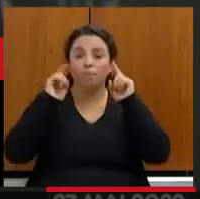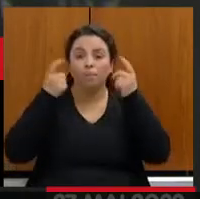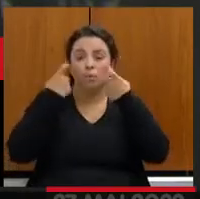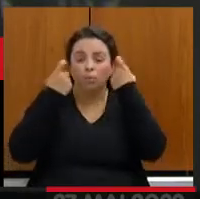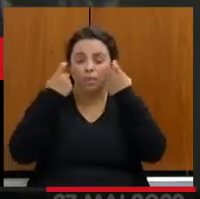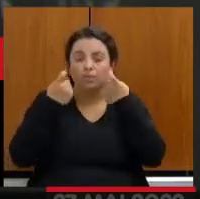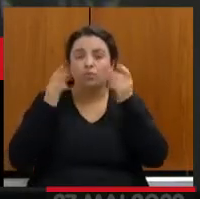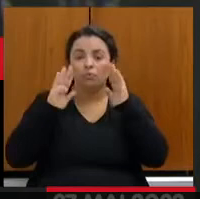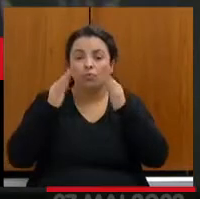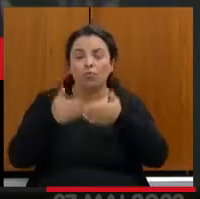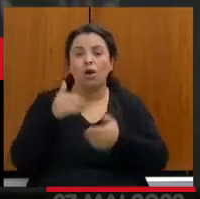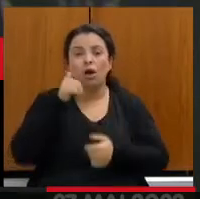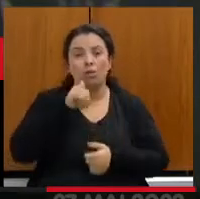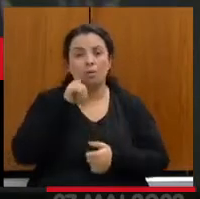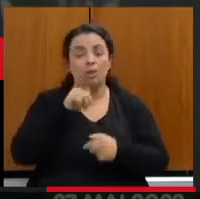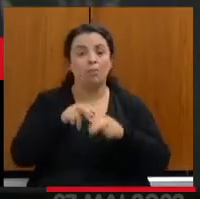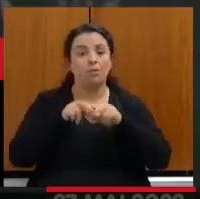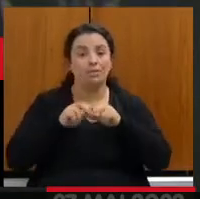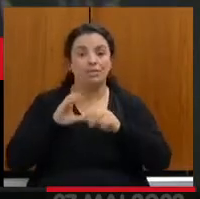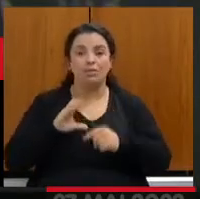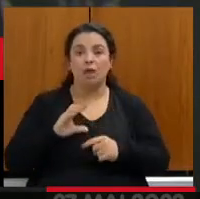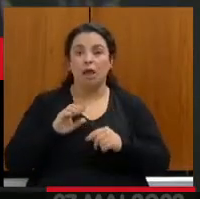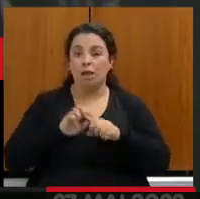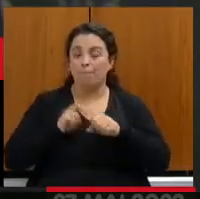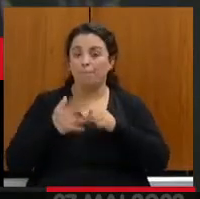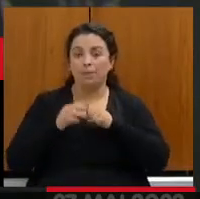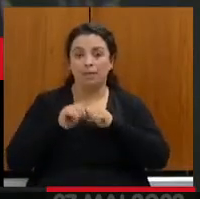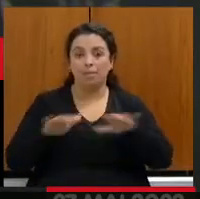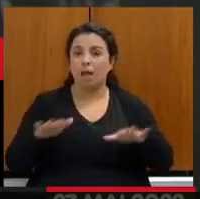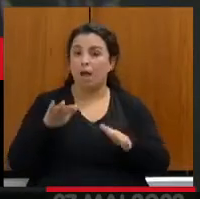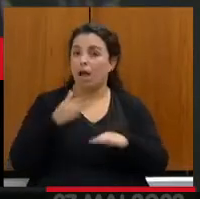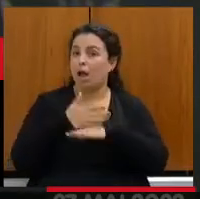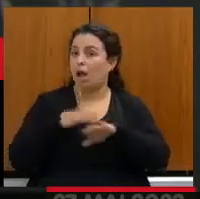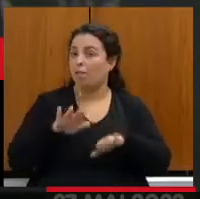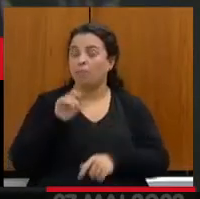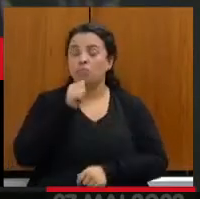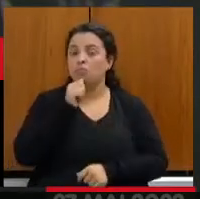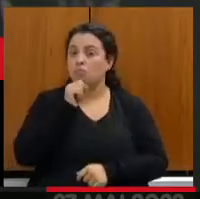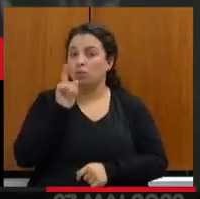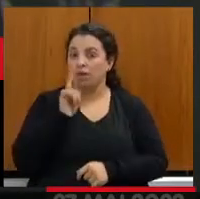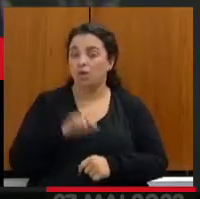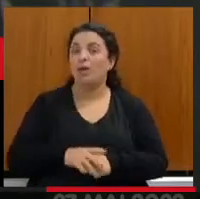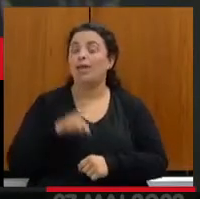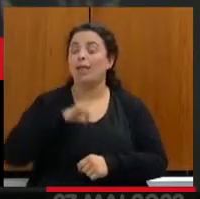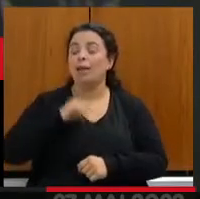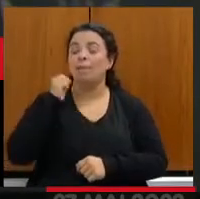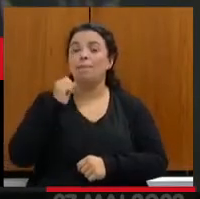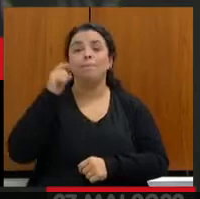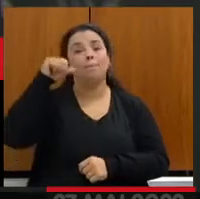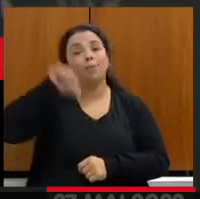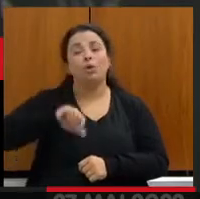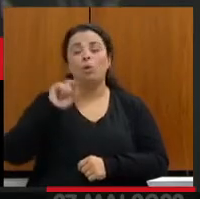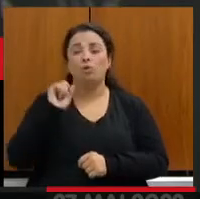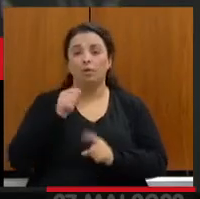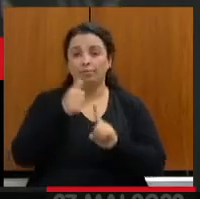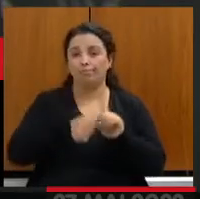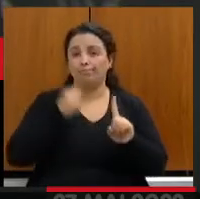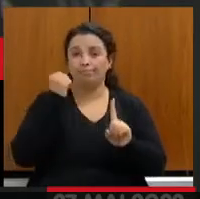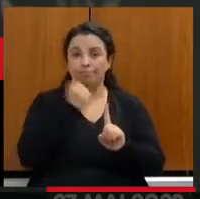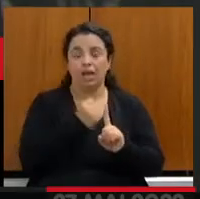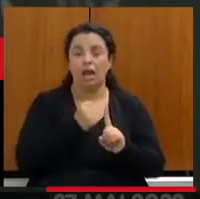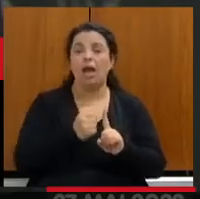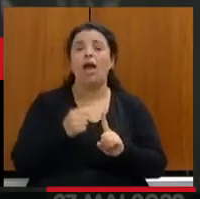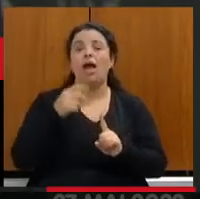acabou existe uma planta minha pior gente que é o feminicídio que a morte das mulheres que a violência de gênero que